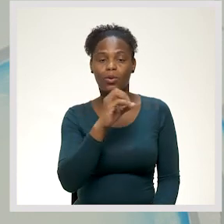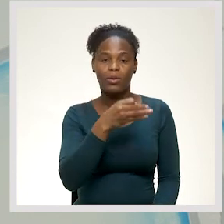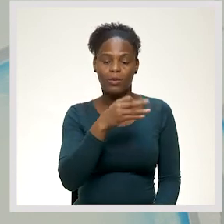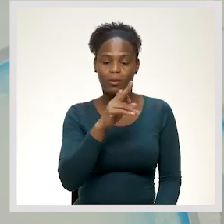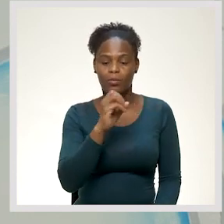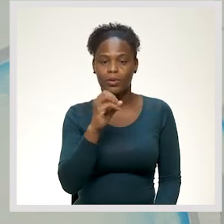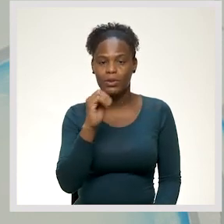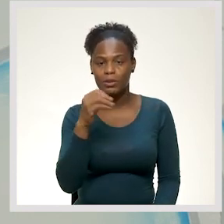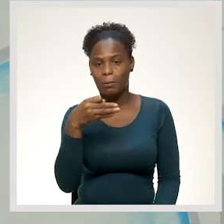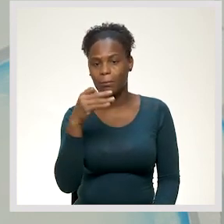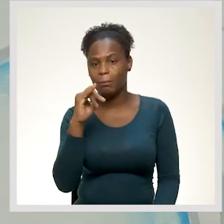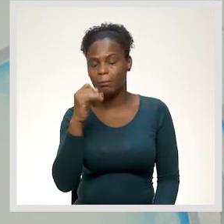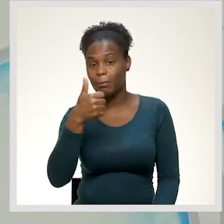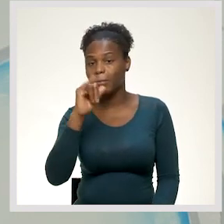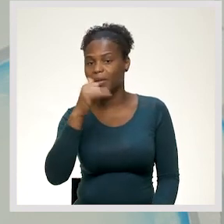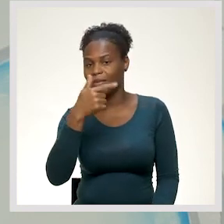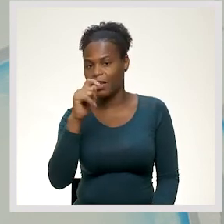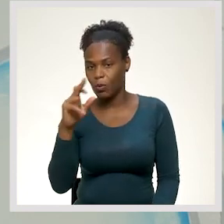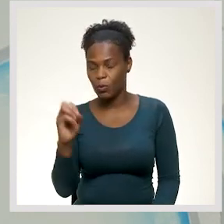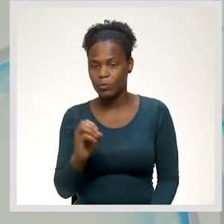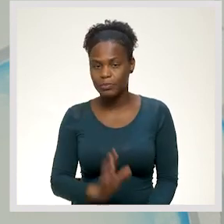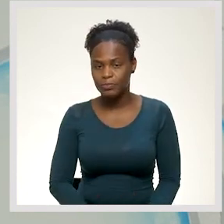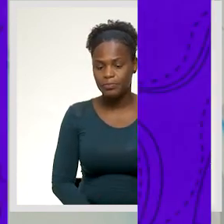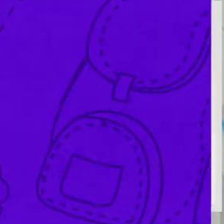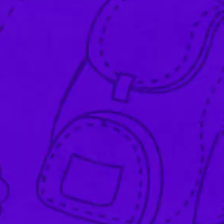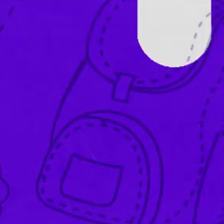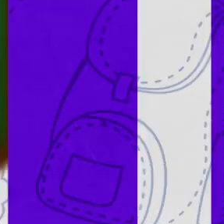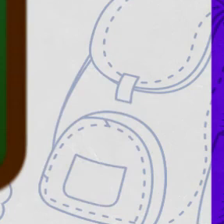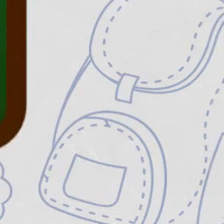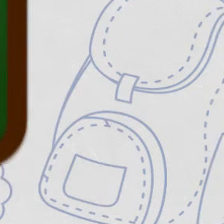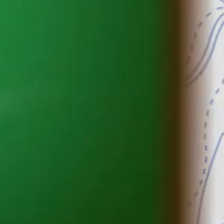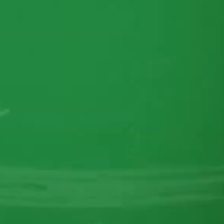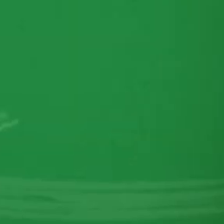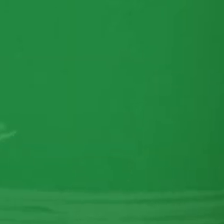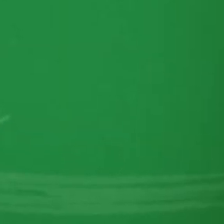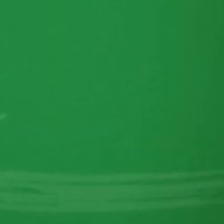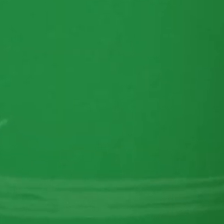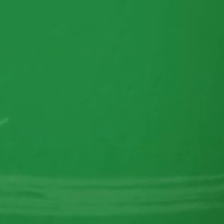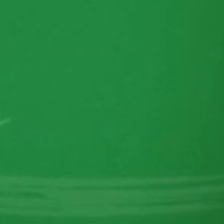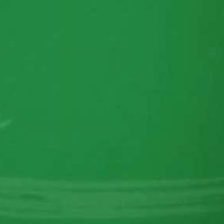Presbítero.